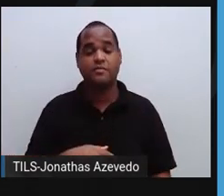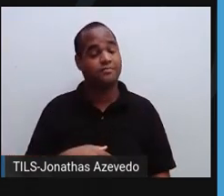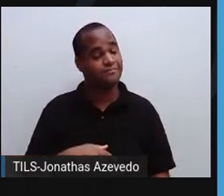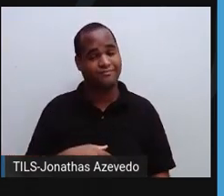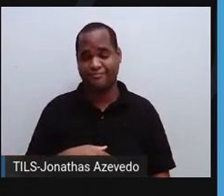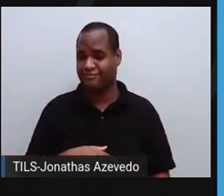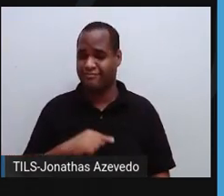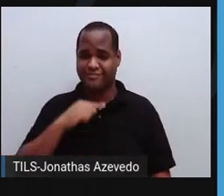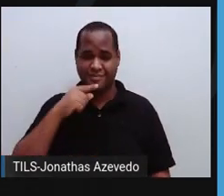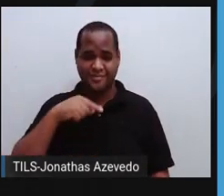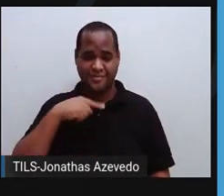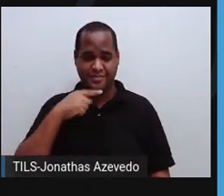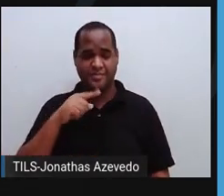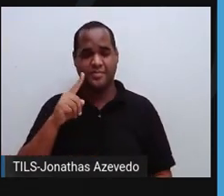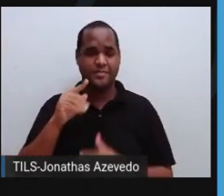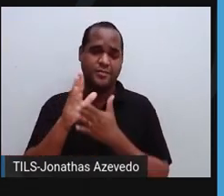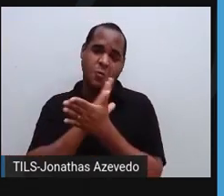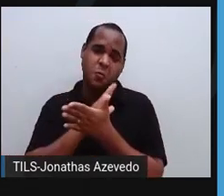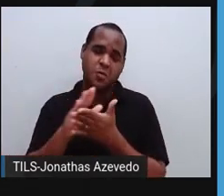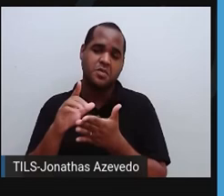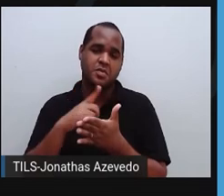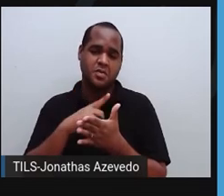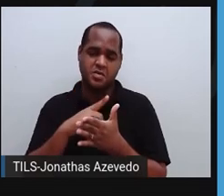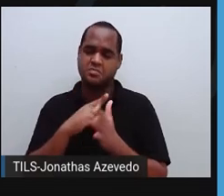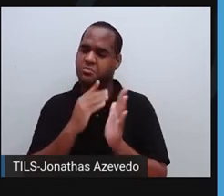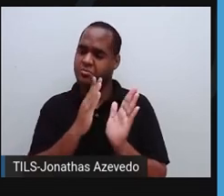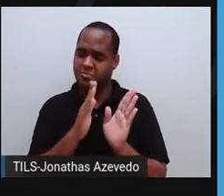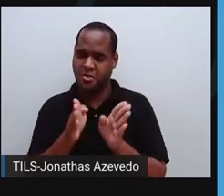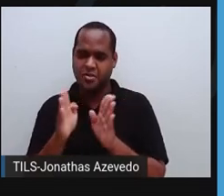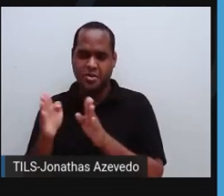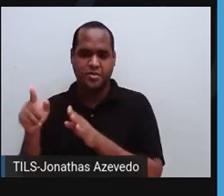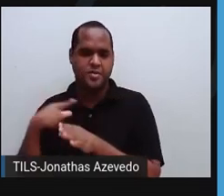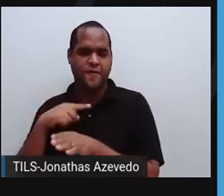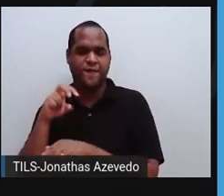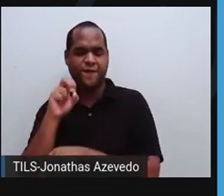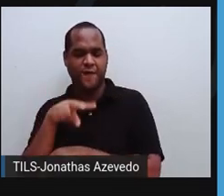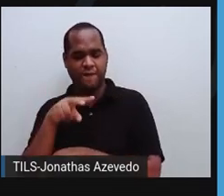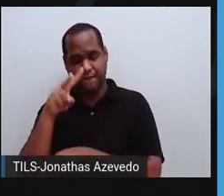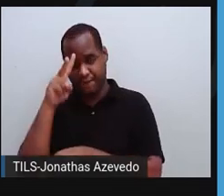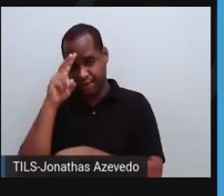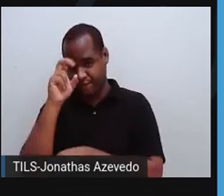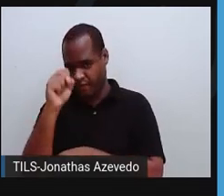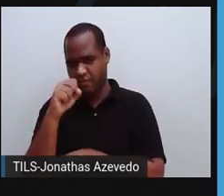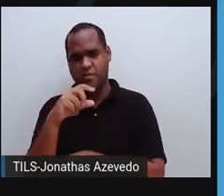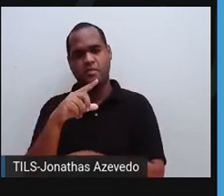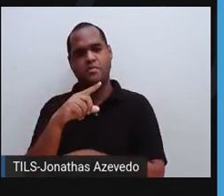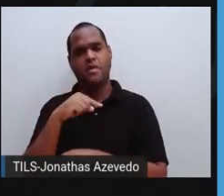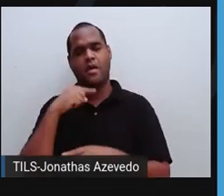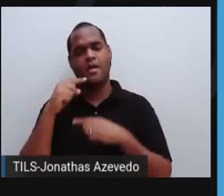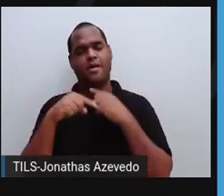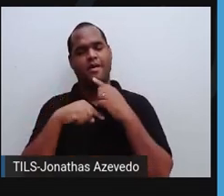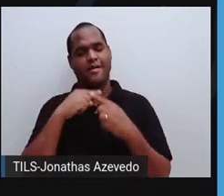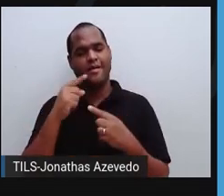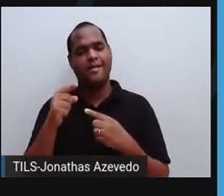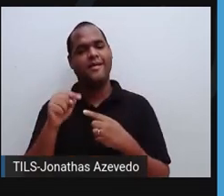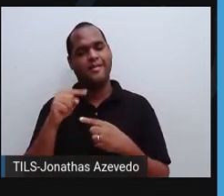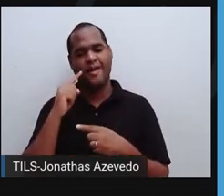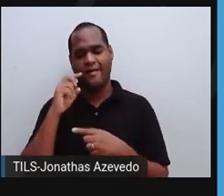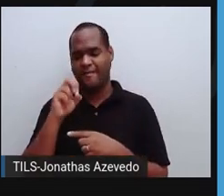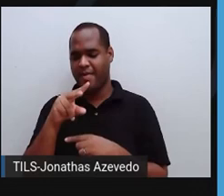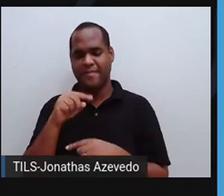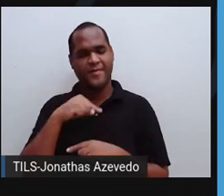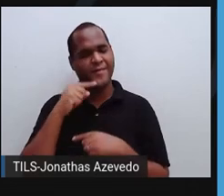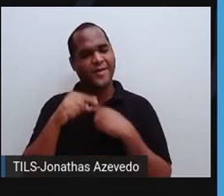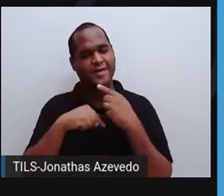Porém, algumas ali que já tinham venenos mais potentes, mas que na condição anterior não faziam a menor diferença,